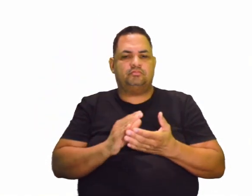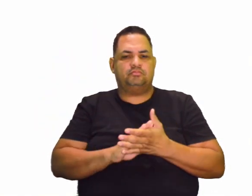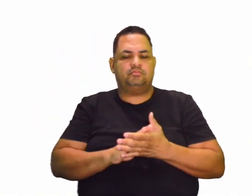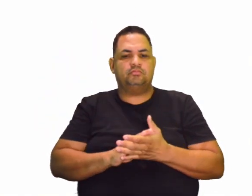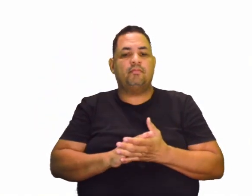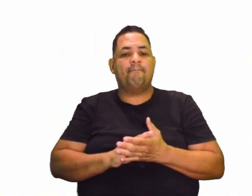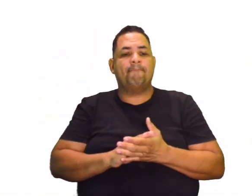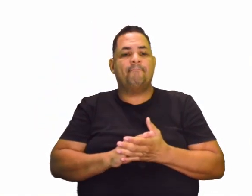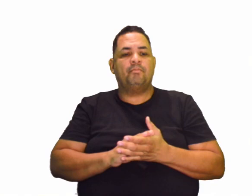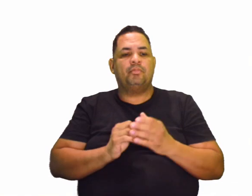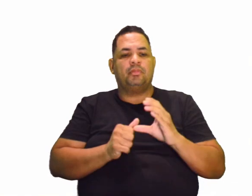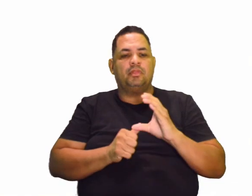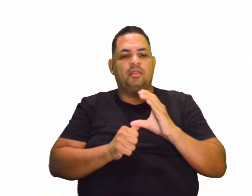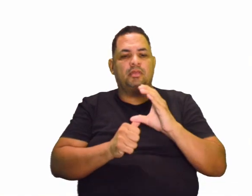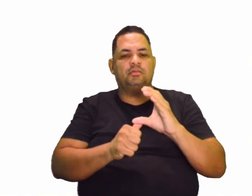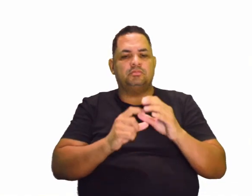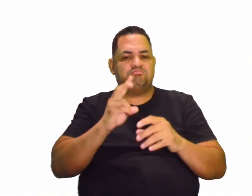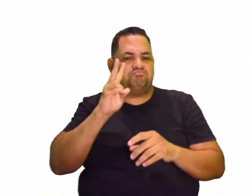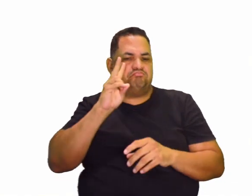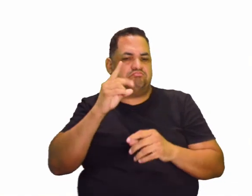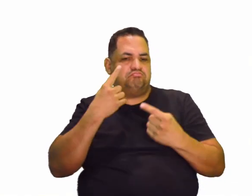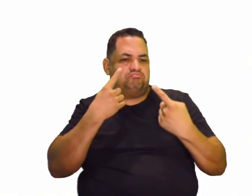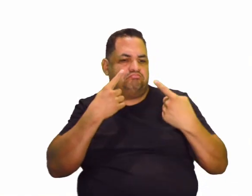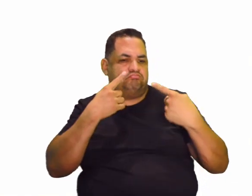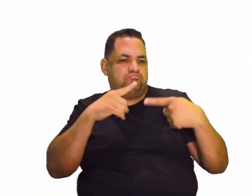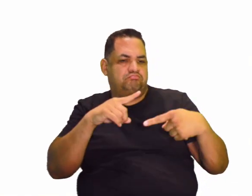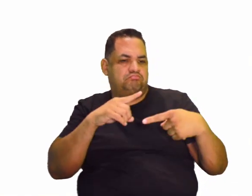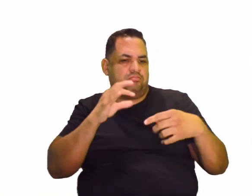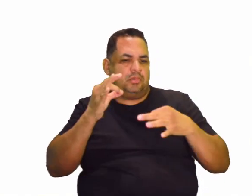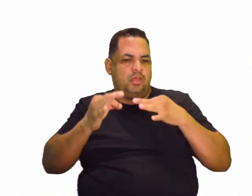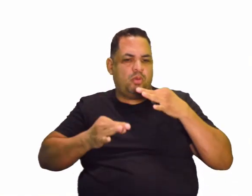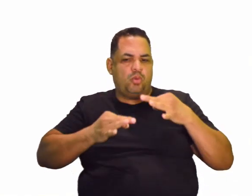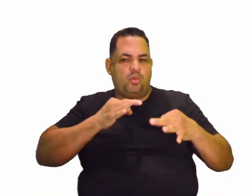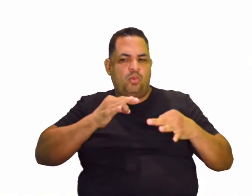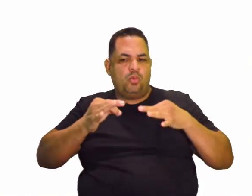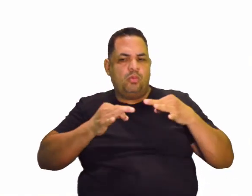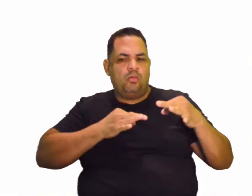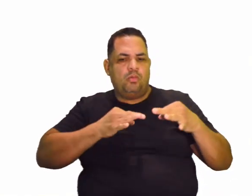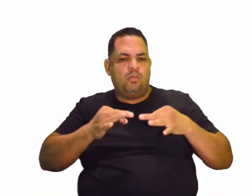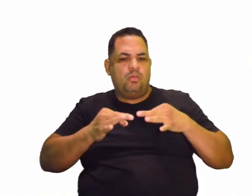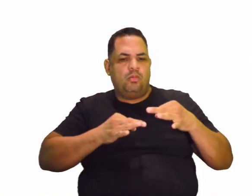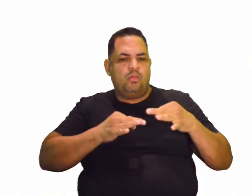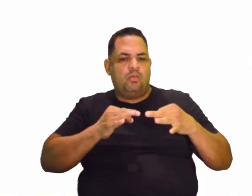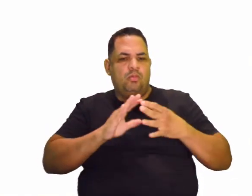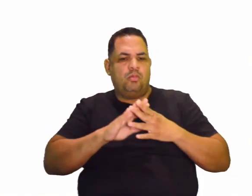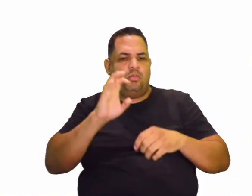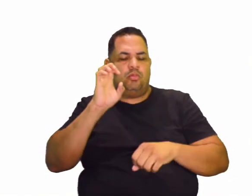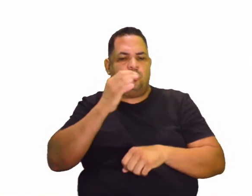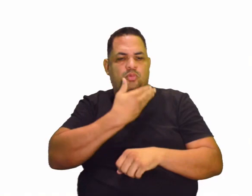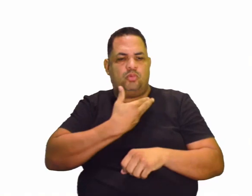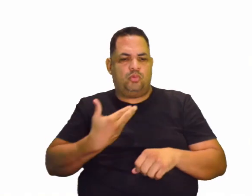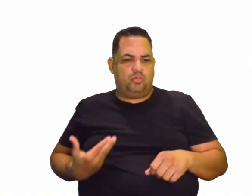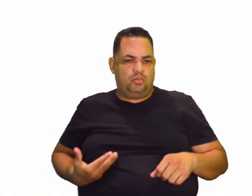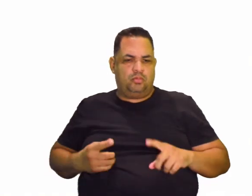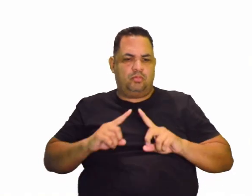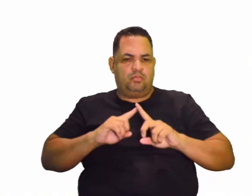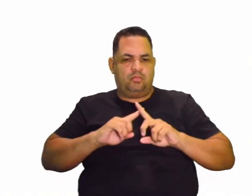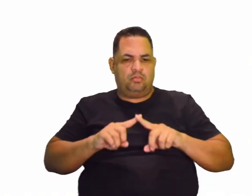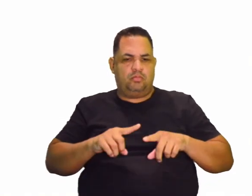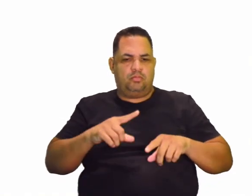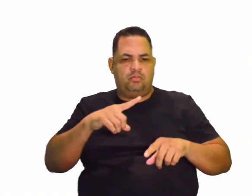pagãos. Cristãos eram, então, vistos como ameaça à ordem do Estado. Porém, o fato de haver